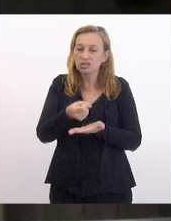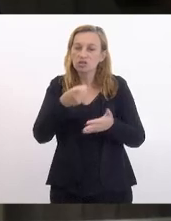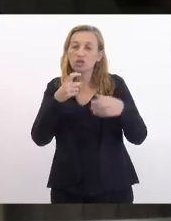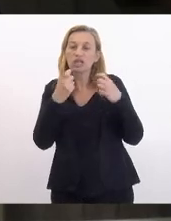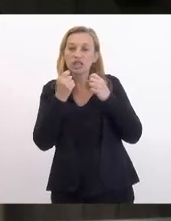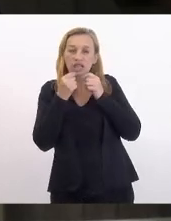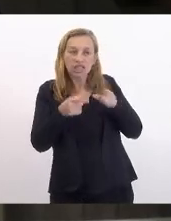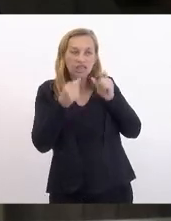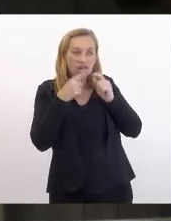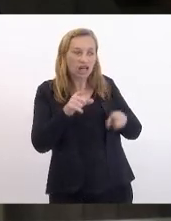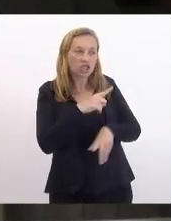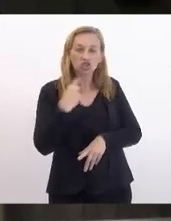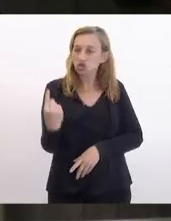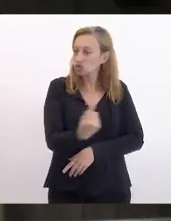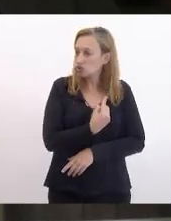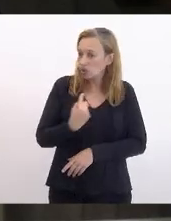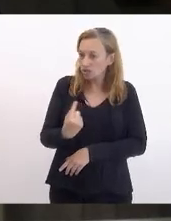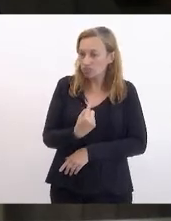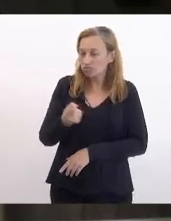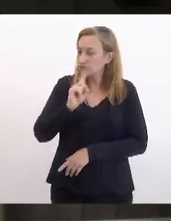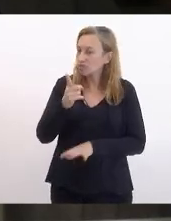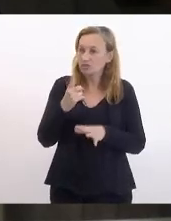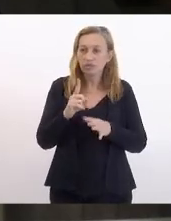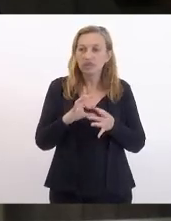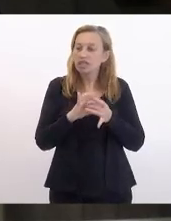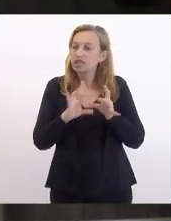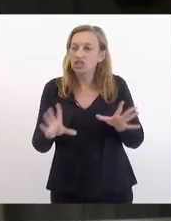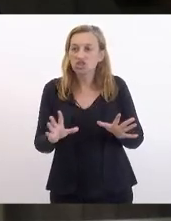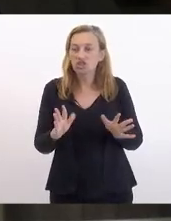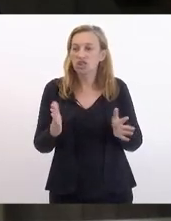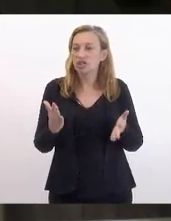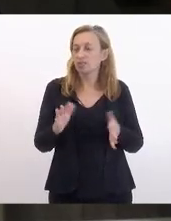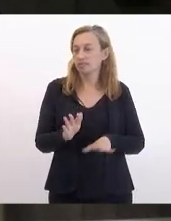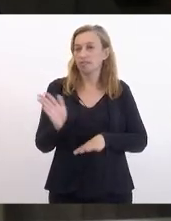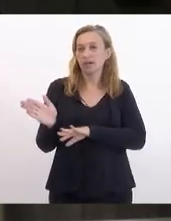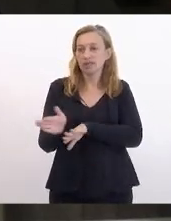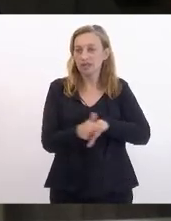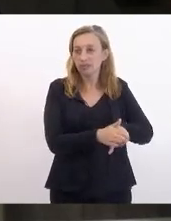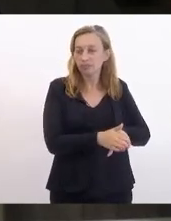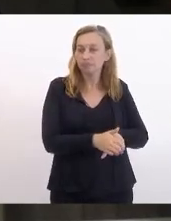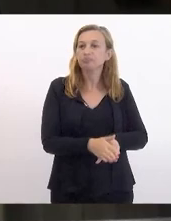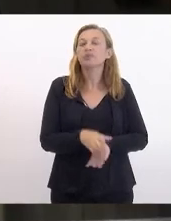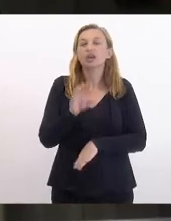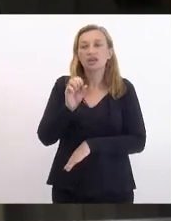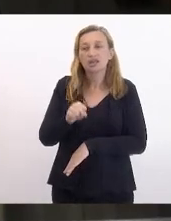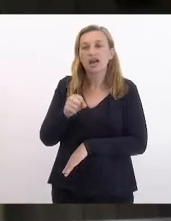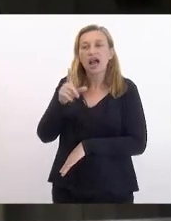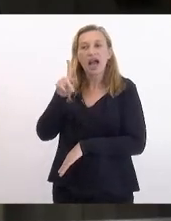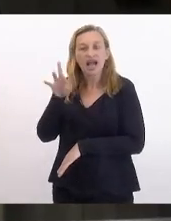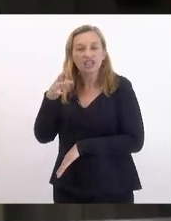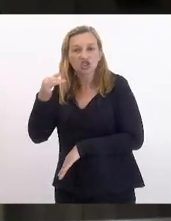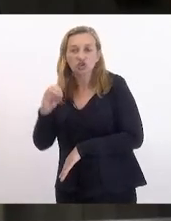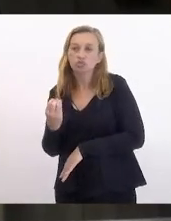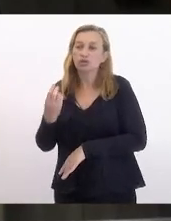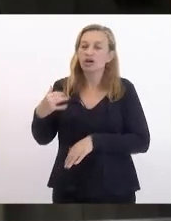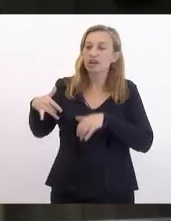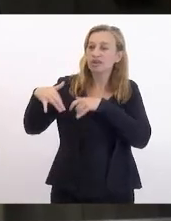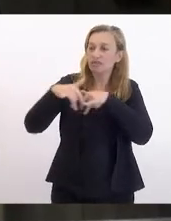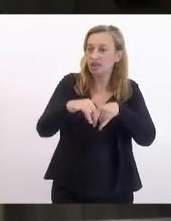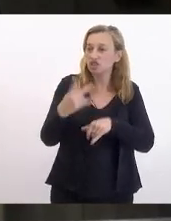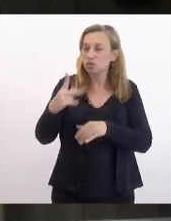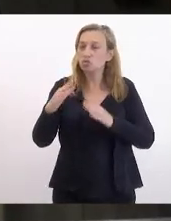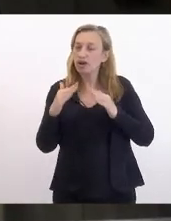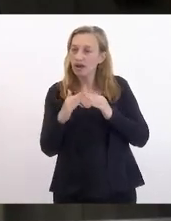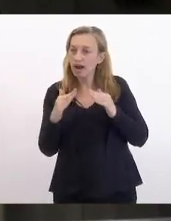questionadas nós não vamos deixar passar barato que um dia assim o Ratinho invade a sua casa